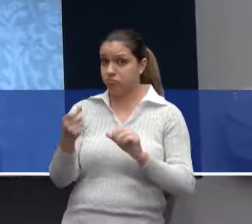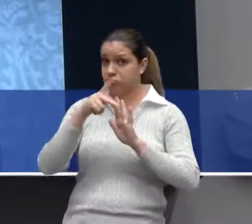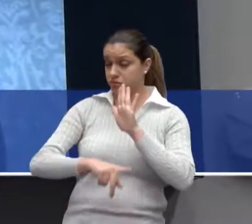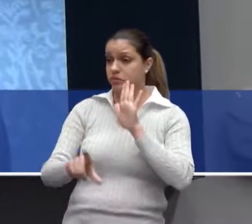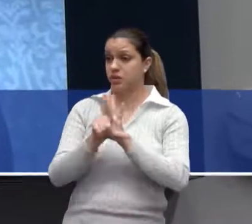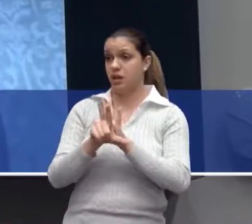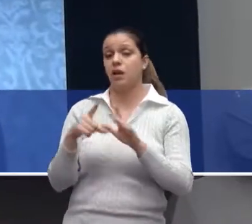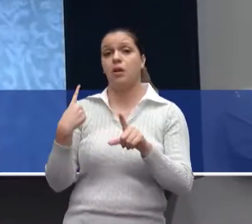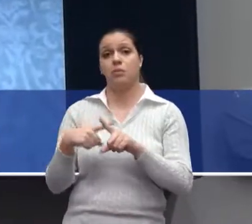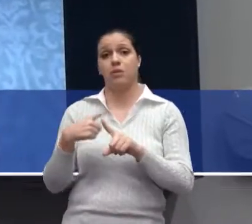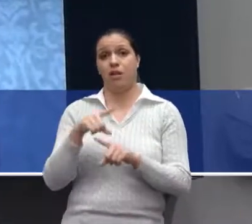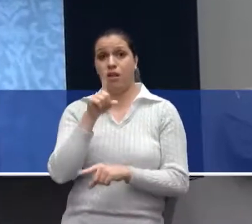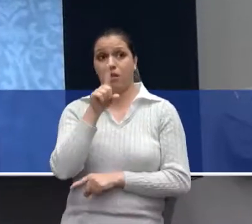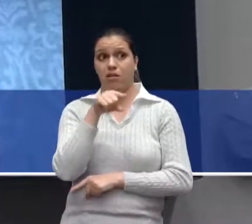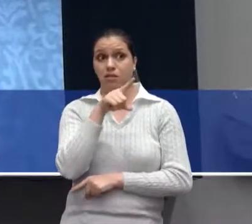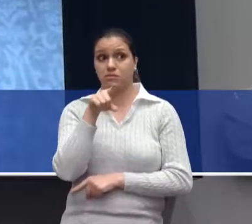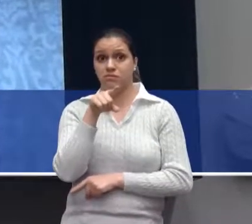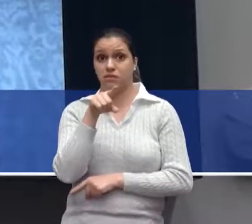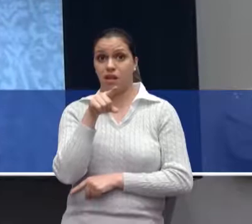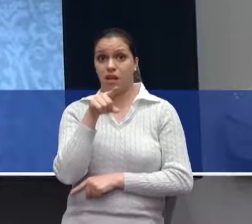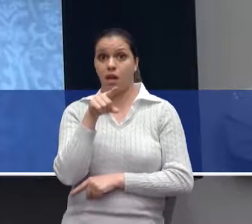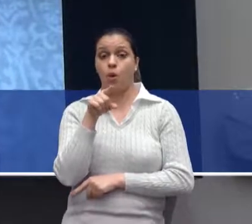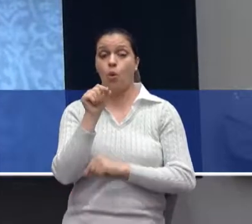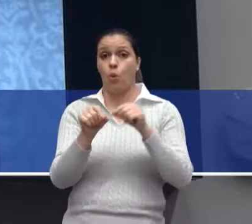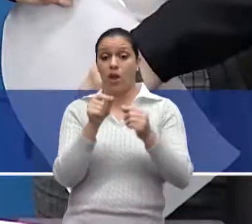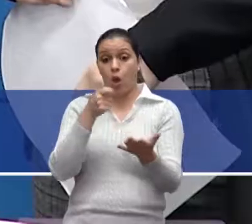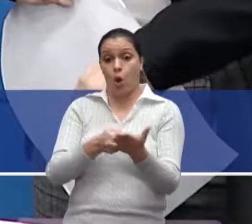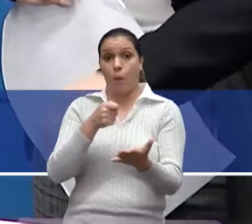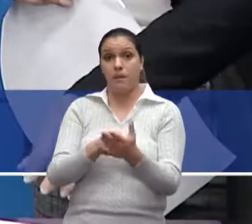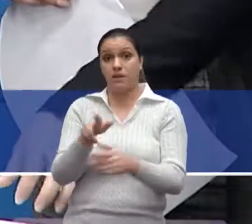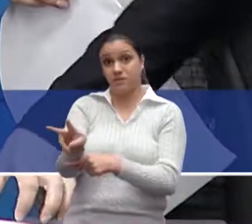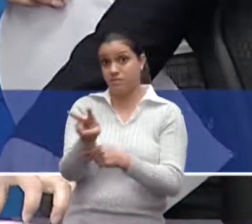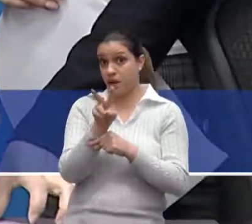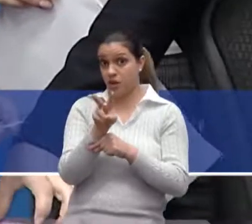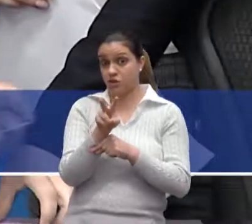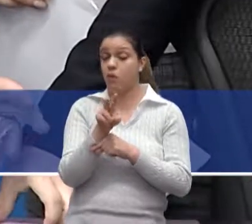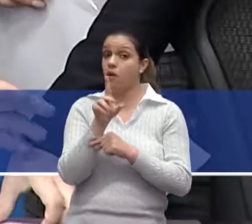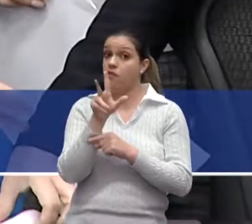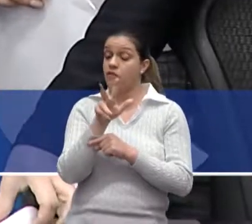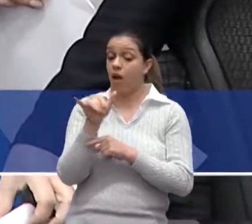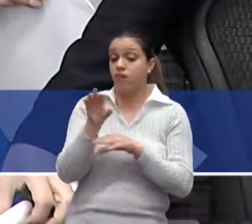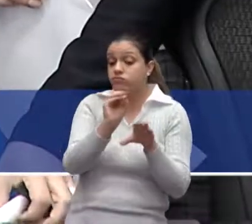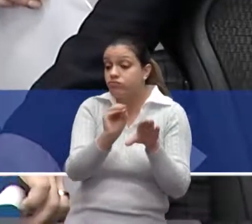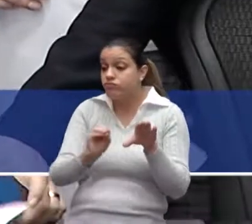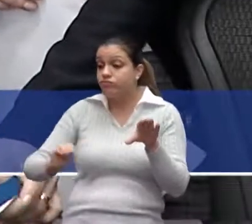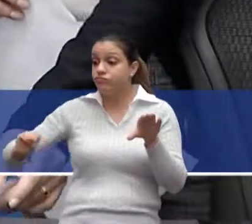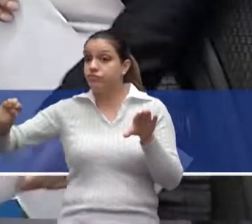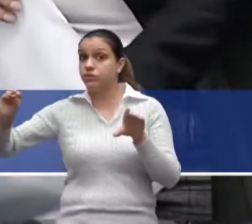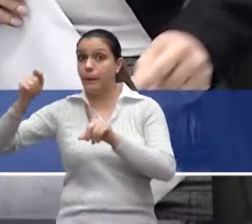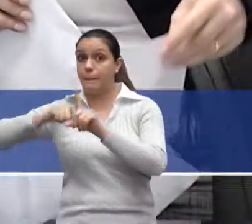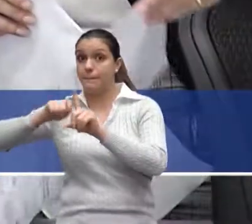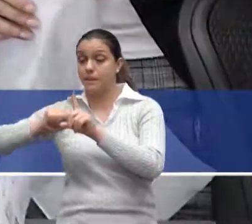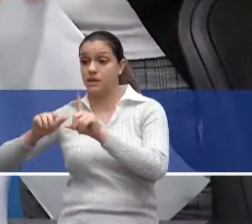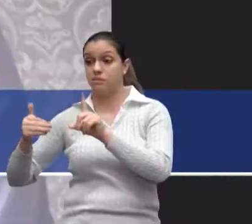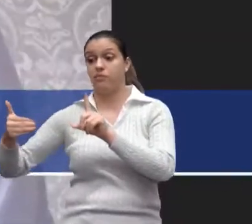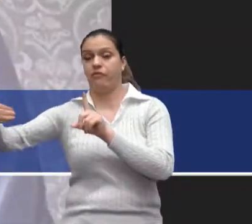se manifestou favorável ao projeto de lei que pretende suspender a cobrança de empréstimo do servidor. O parlamentar